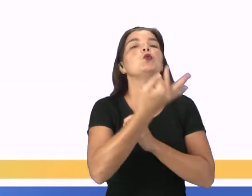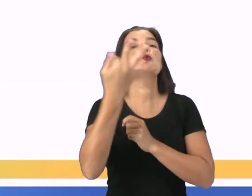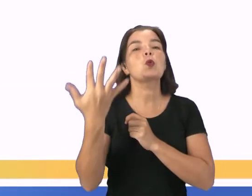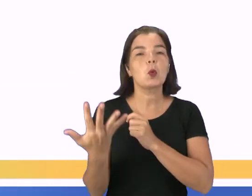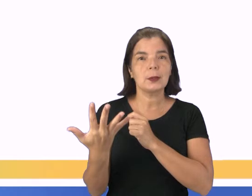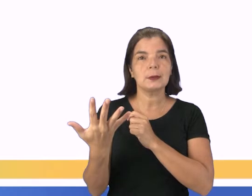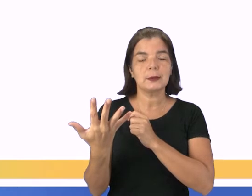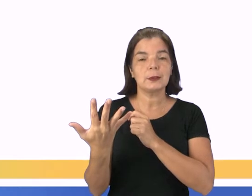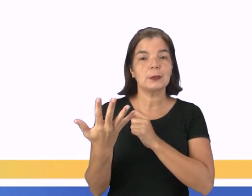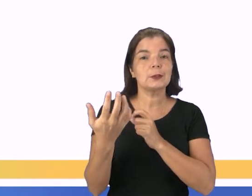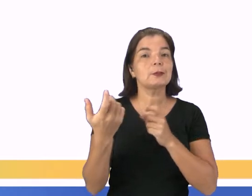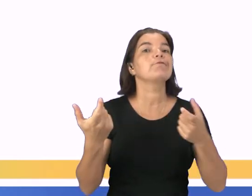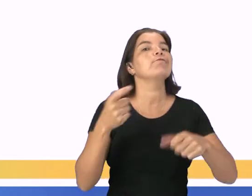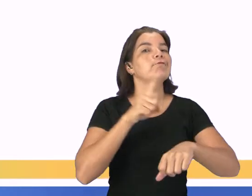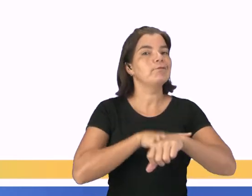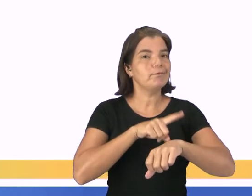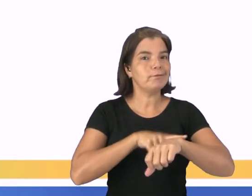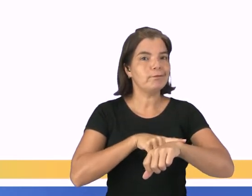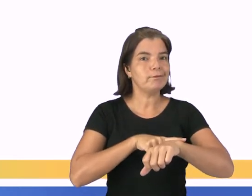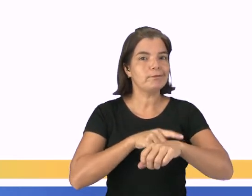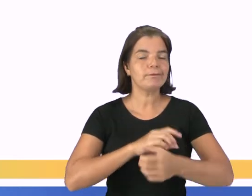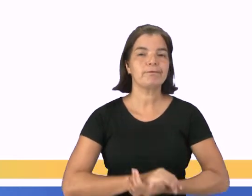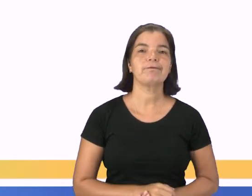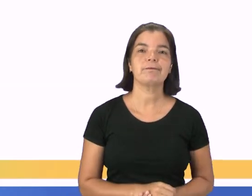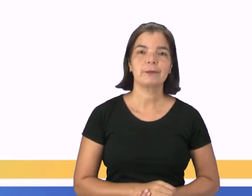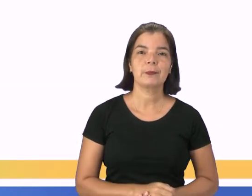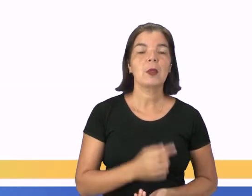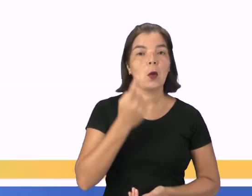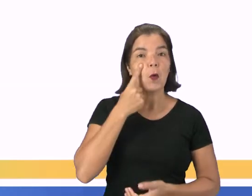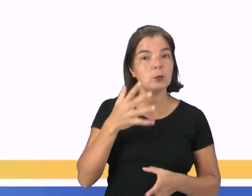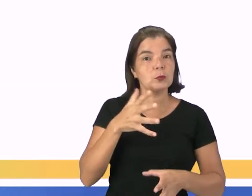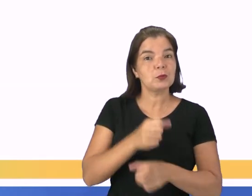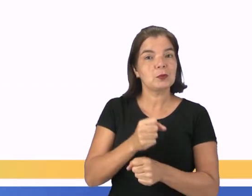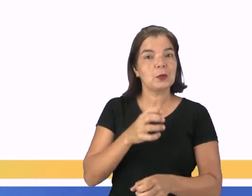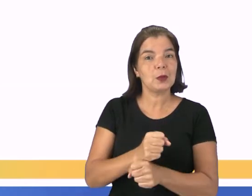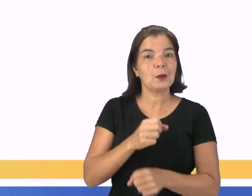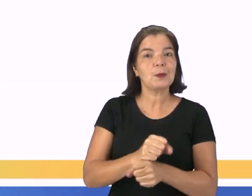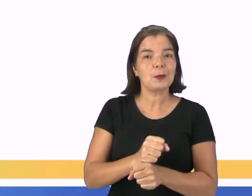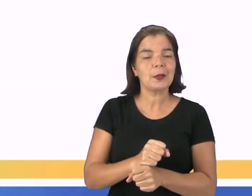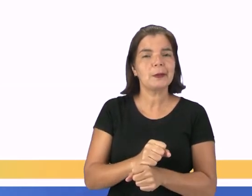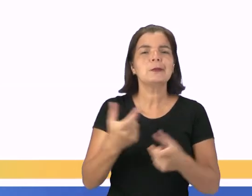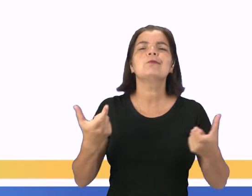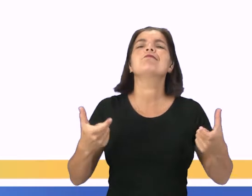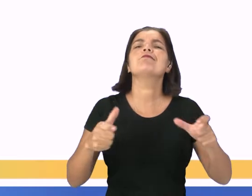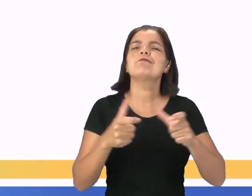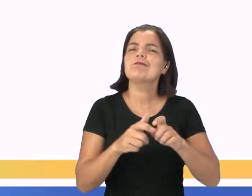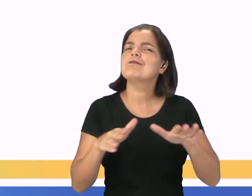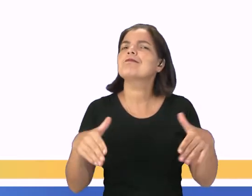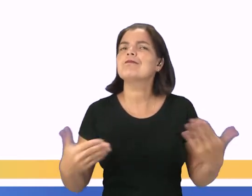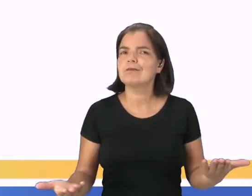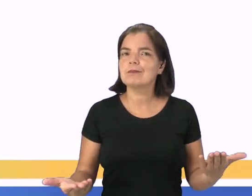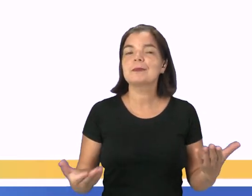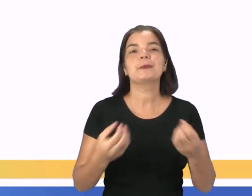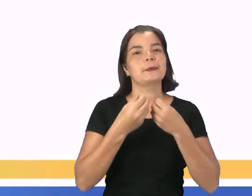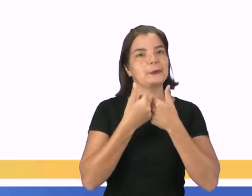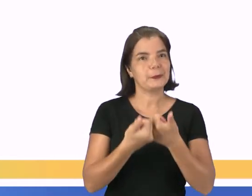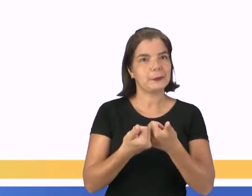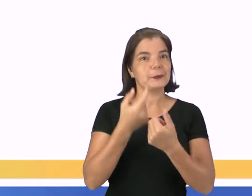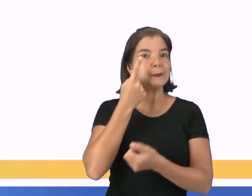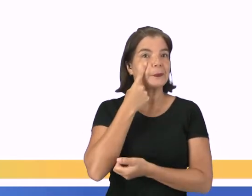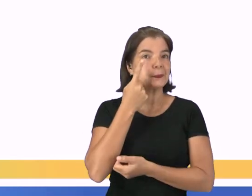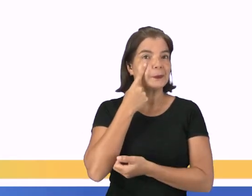kWh mensal aí? Então, vamos calcular, né? Que redução vai ser essa? Muito bem, então vamos para a